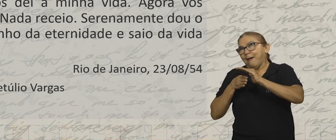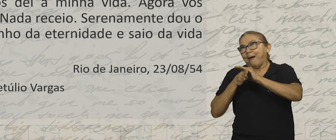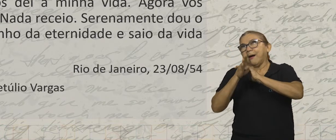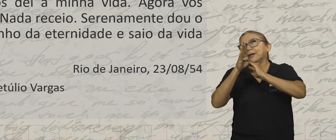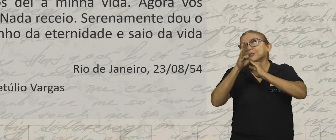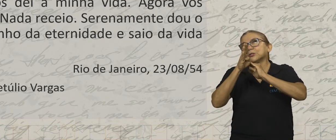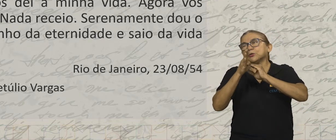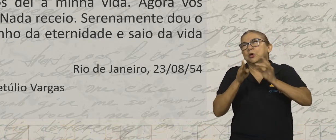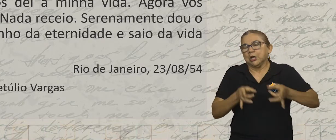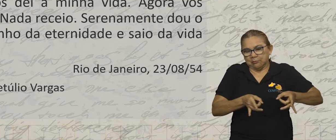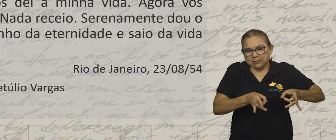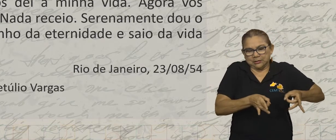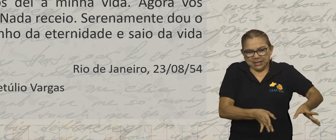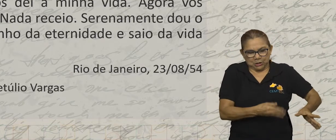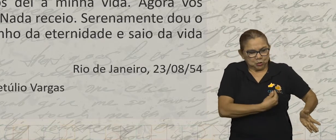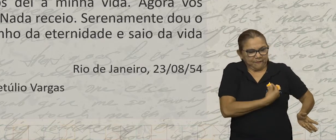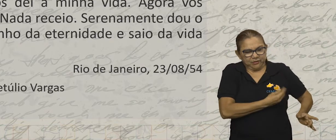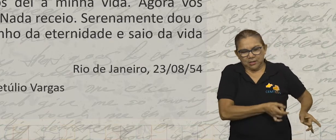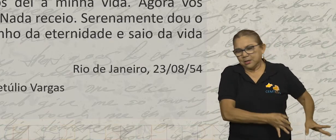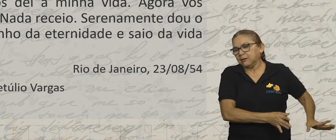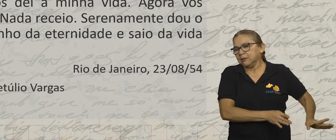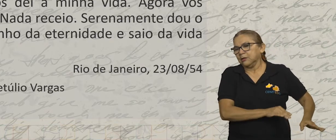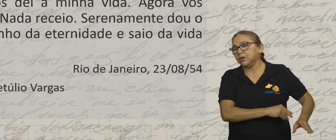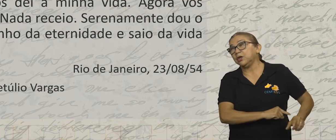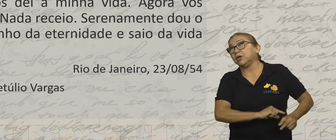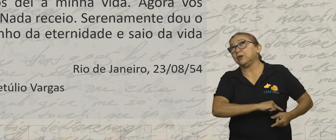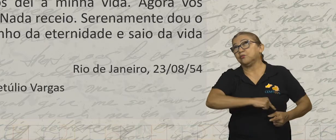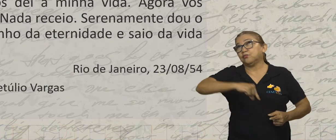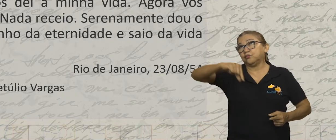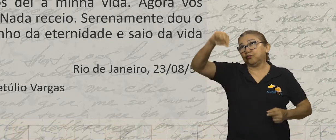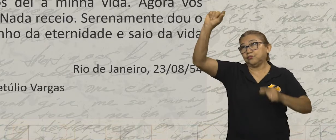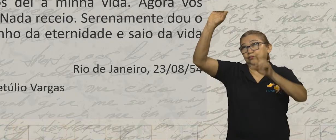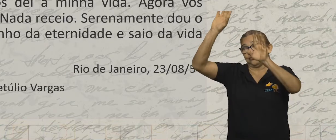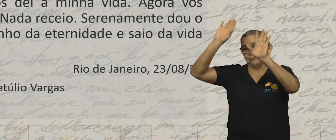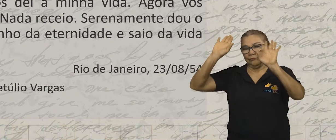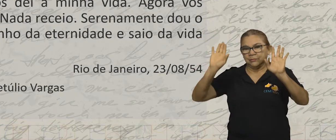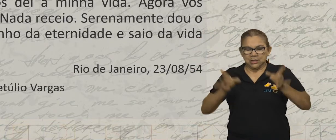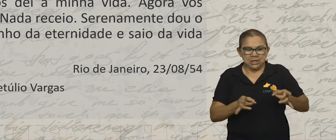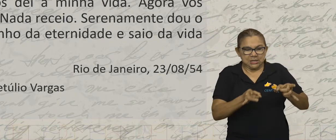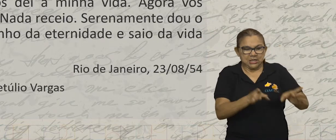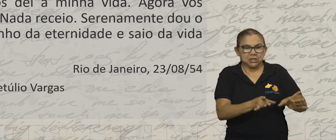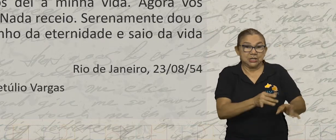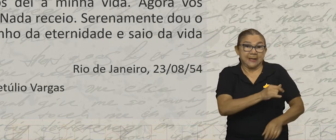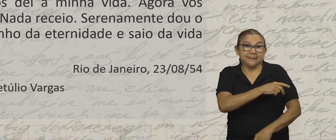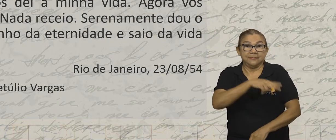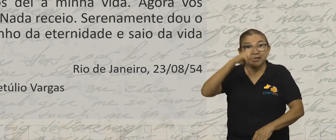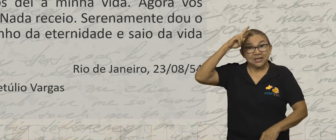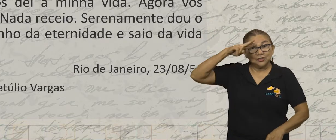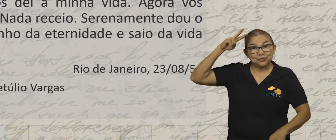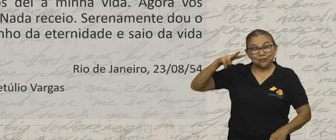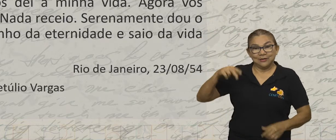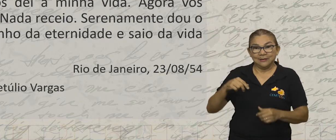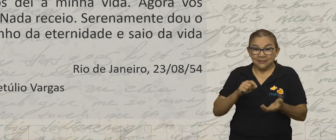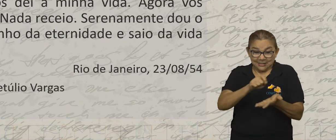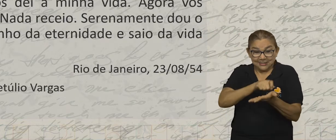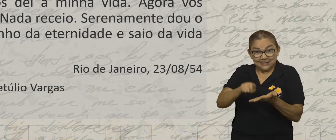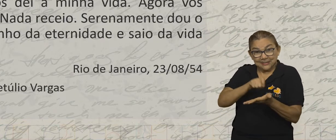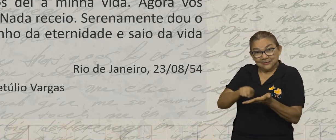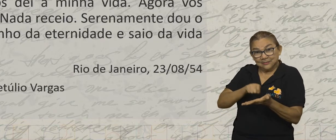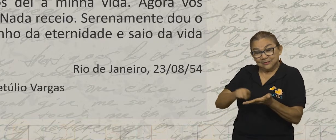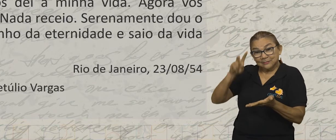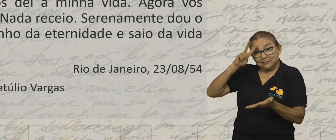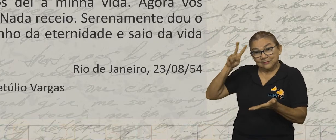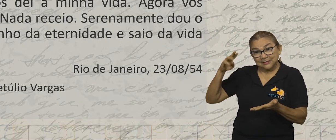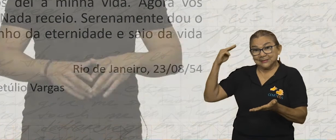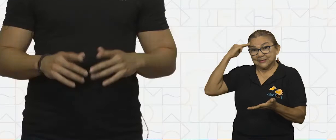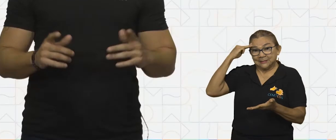vida para entrar na história. Rio de Janeiro, 23 de agosto de 1954,